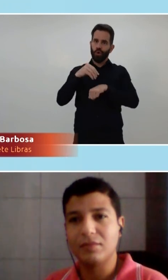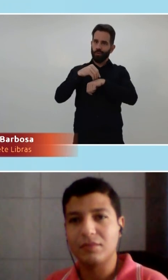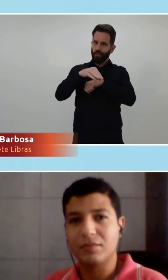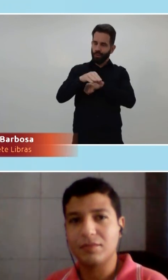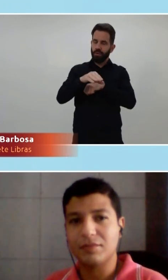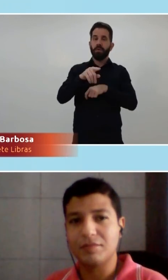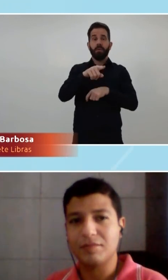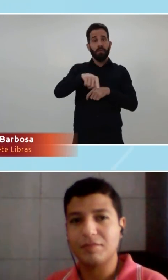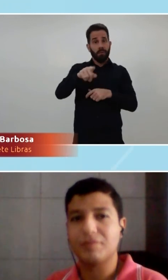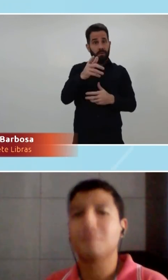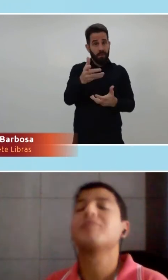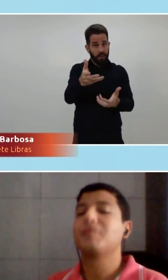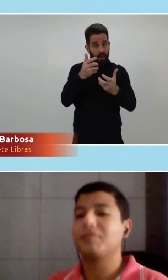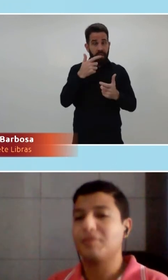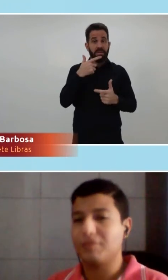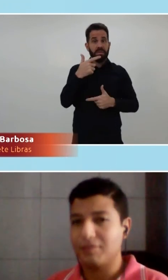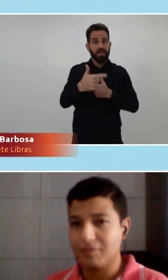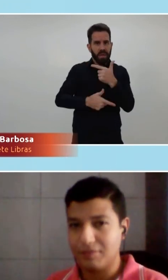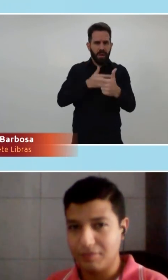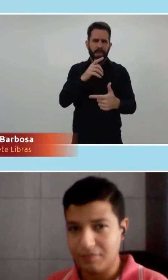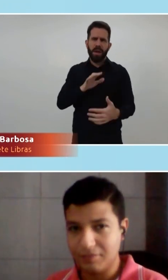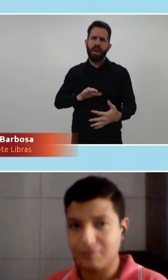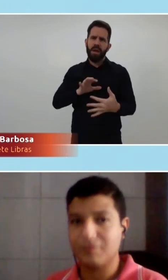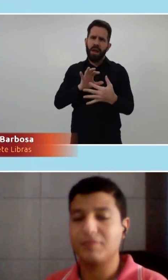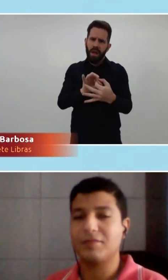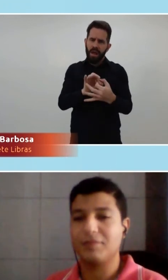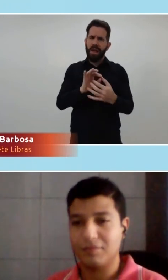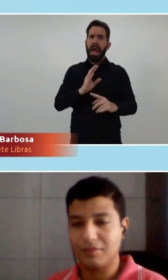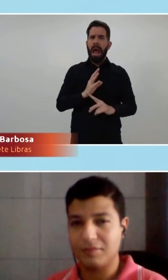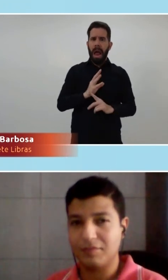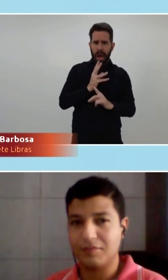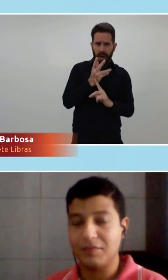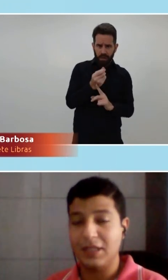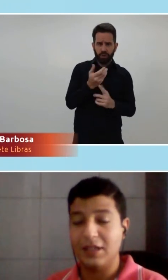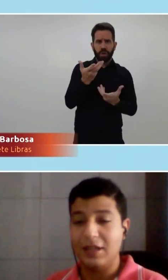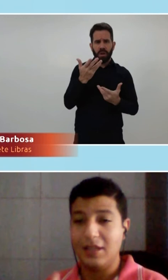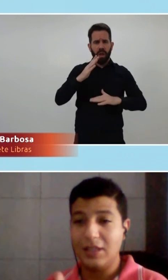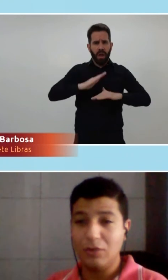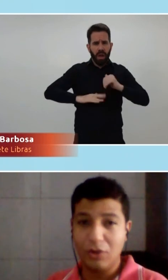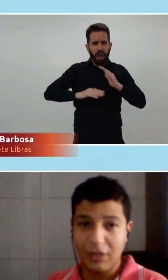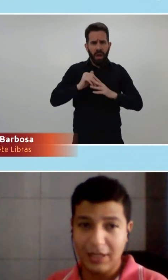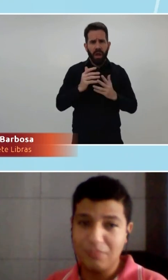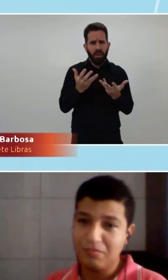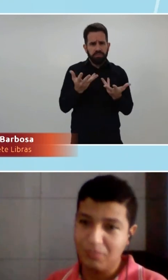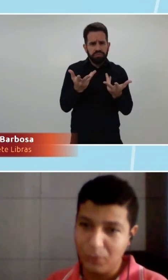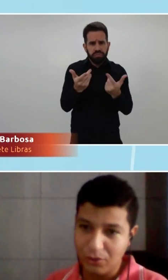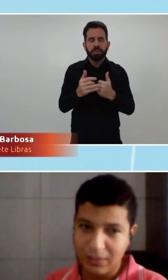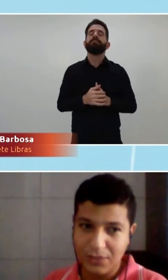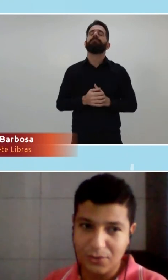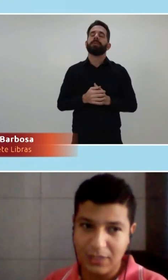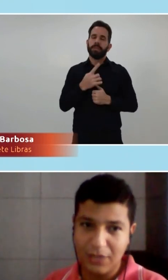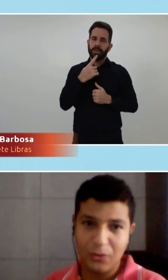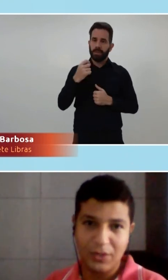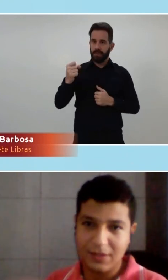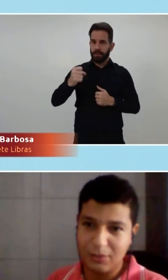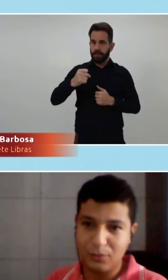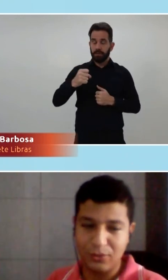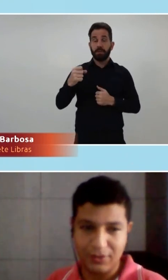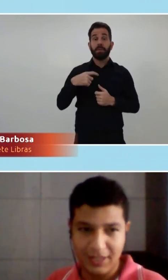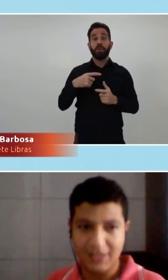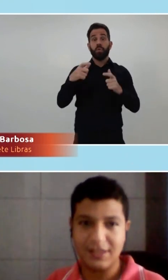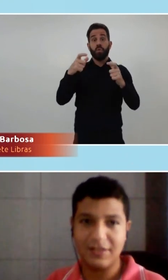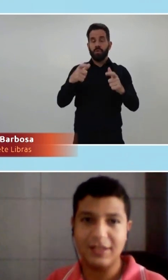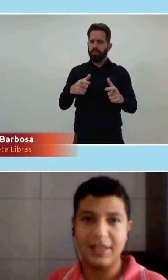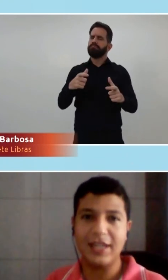trabalhar com arte, para quem quer se capacitar nessa área. Conta para gente. Em um local muito tradicional, conhecido por